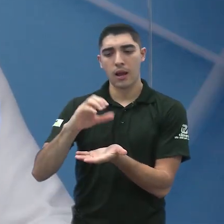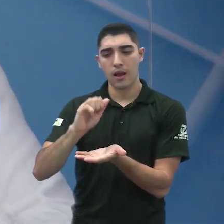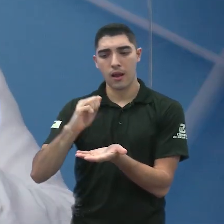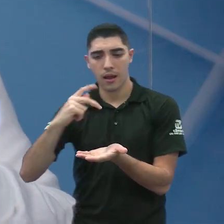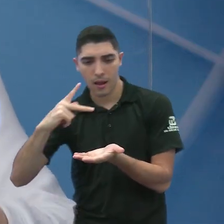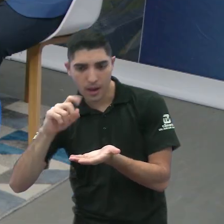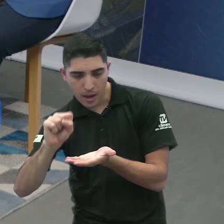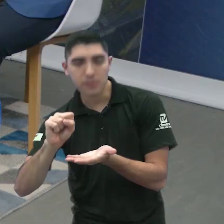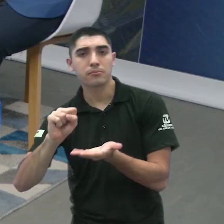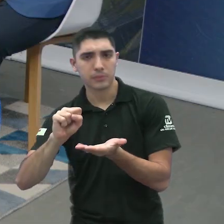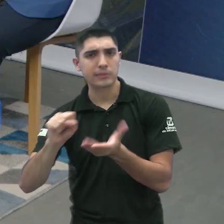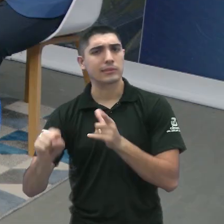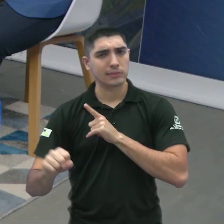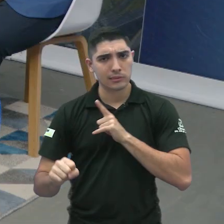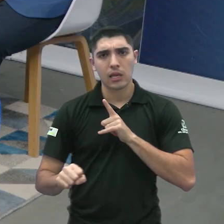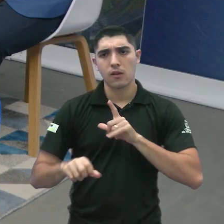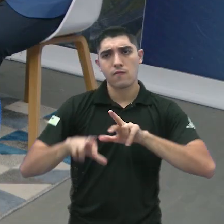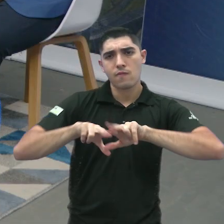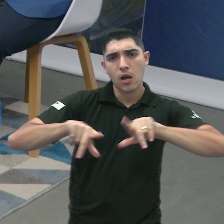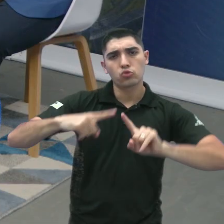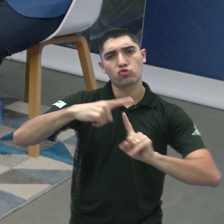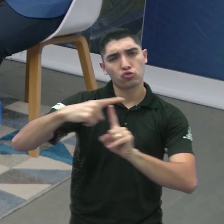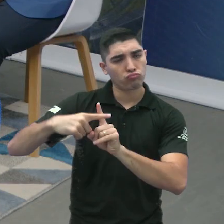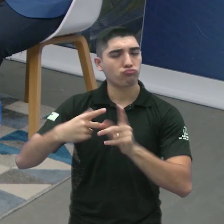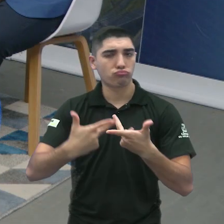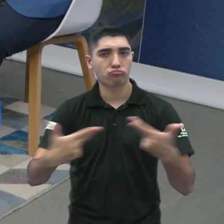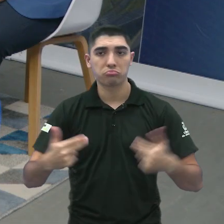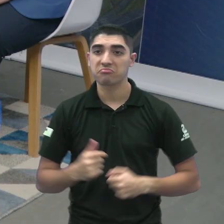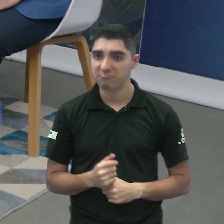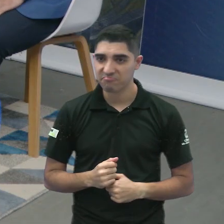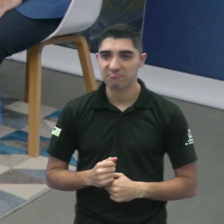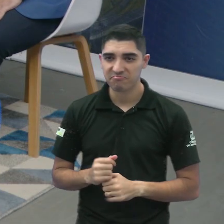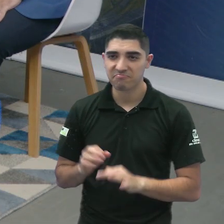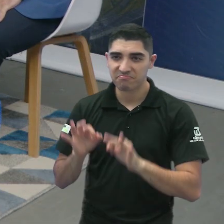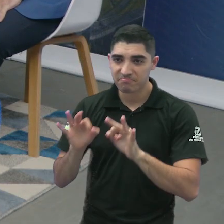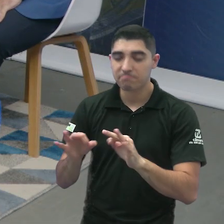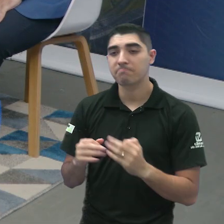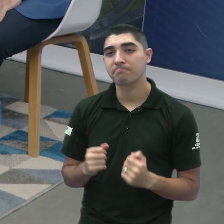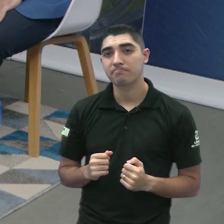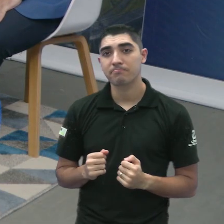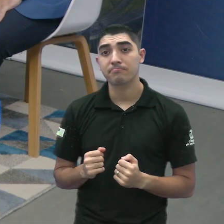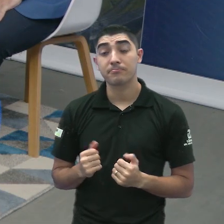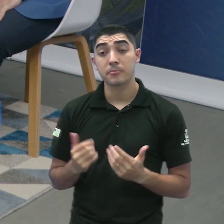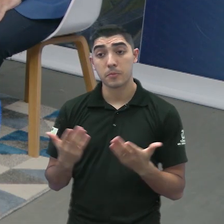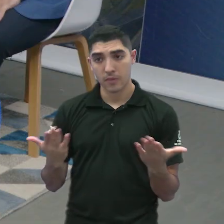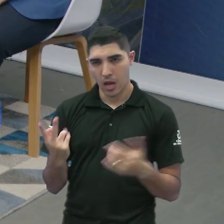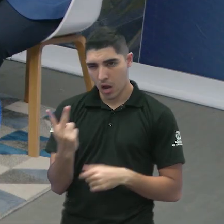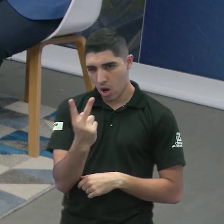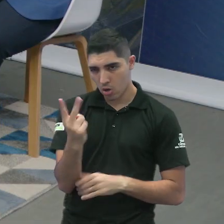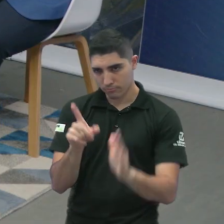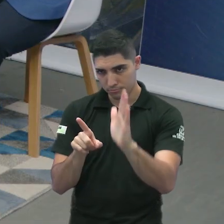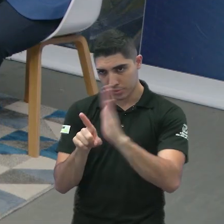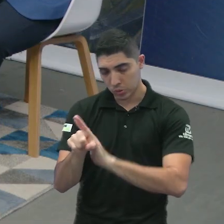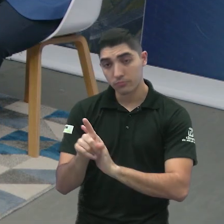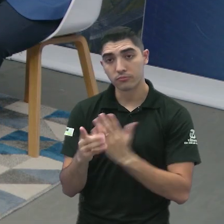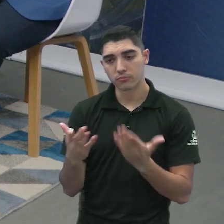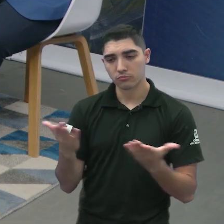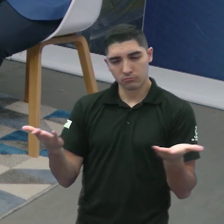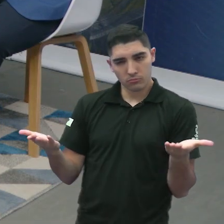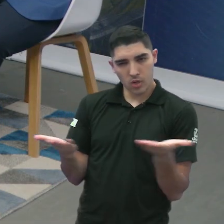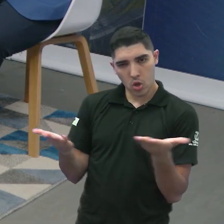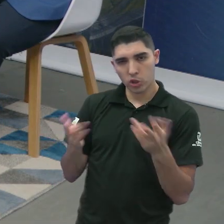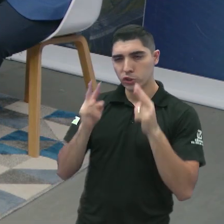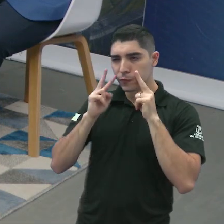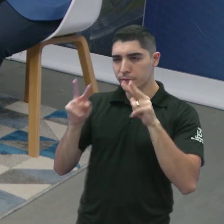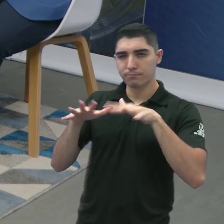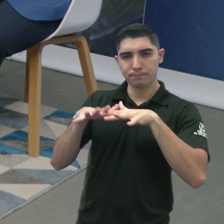de atenção, vários níveis de atenção, né? Com certeza. Gente, para vocês dois, né, diante desse cenário que a